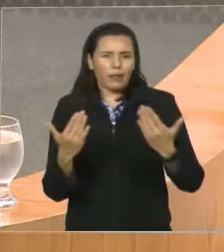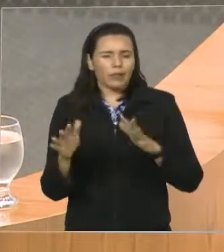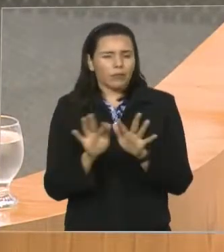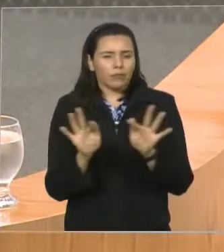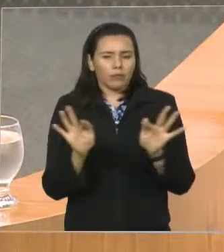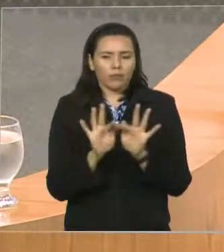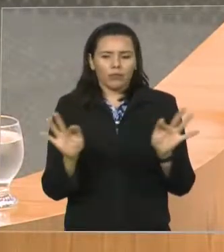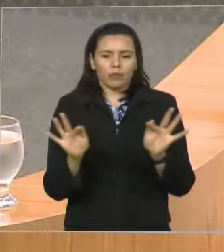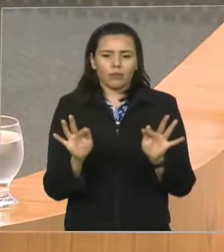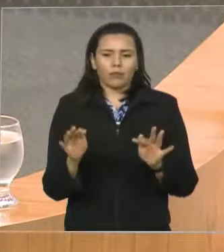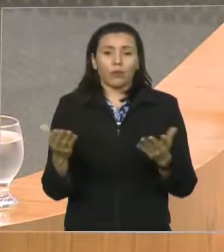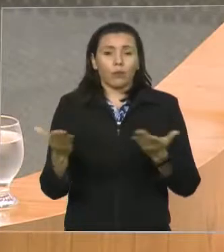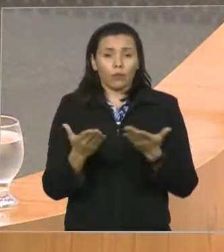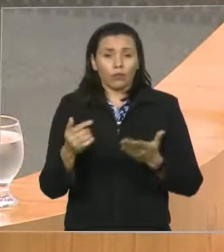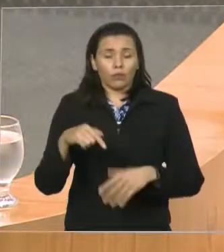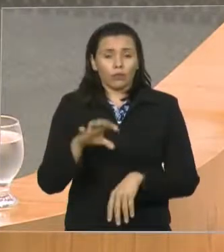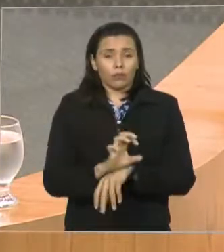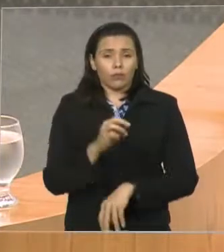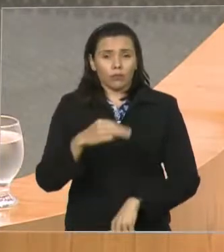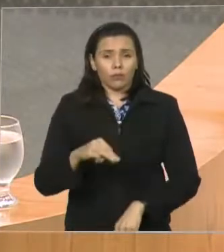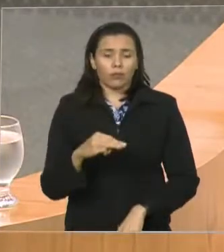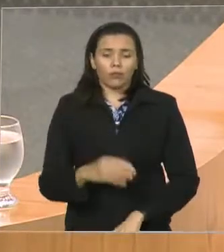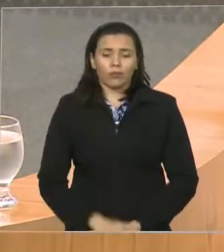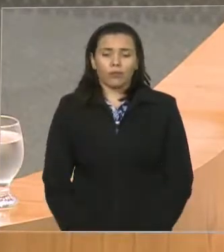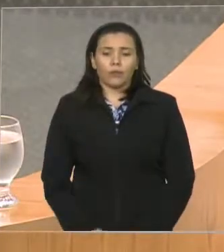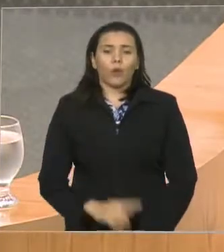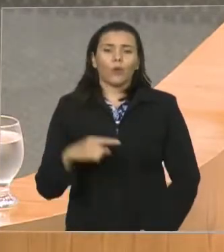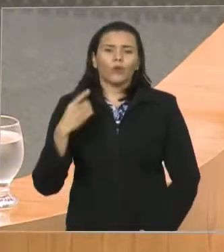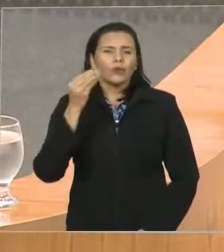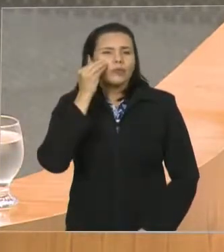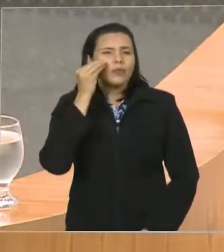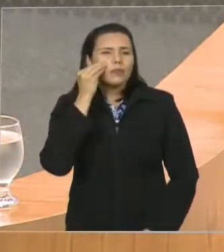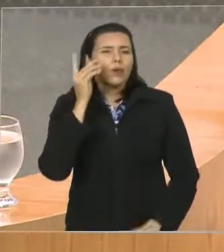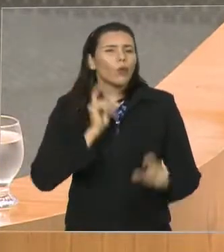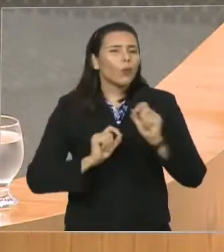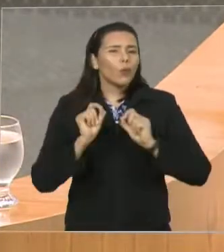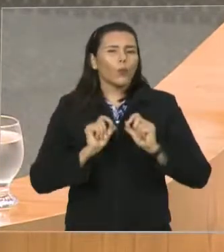O que nós estamos vivenciando hoje no Maranhão nada mais é